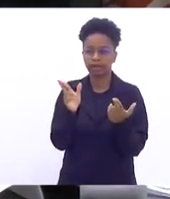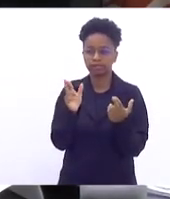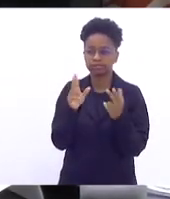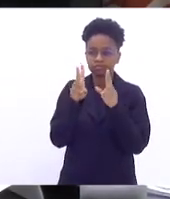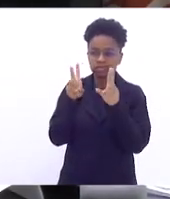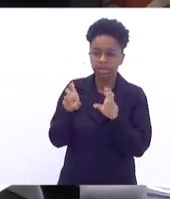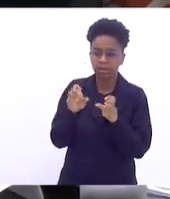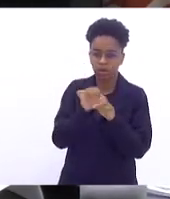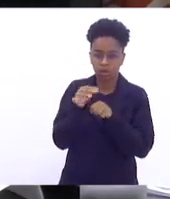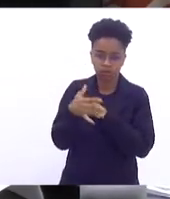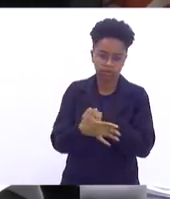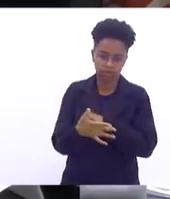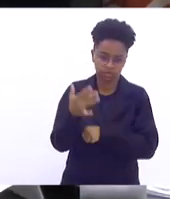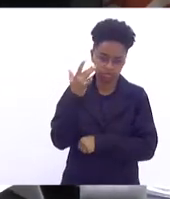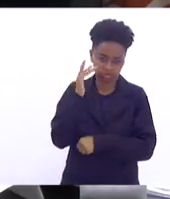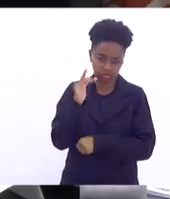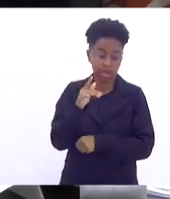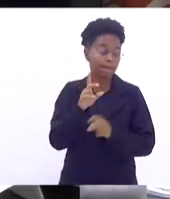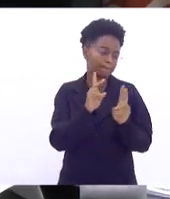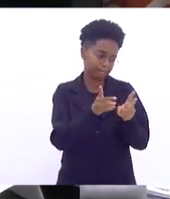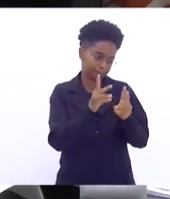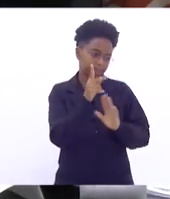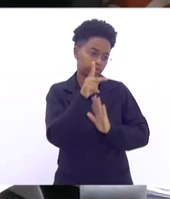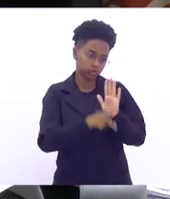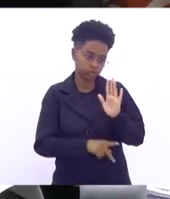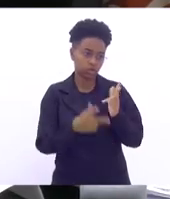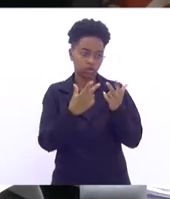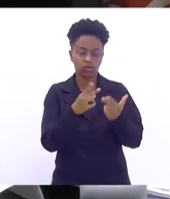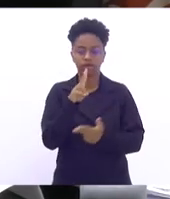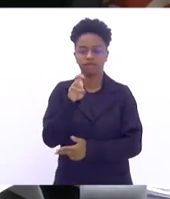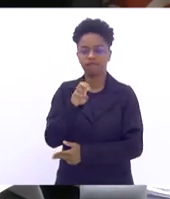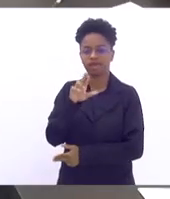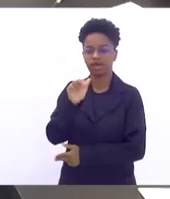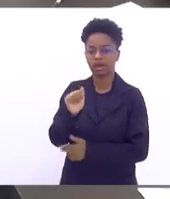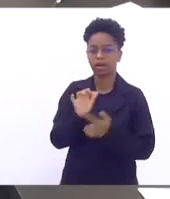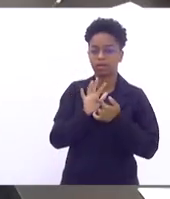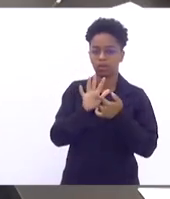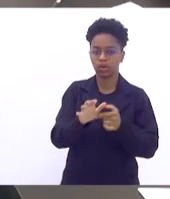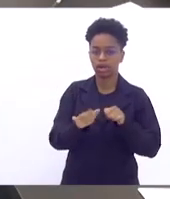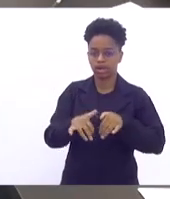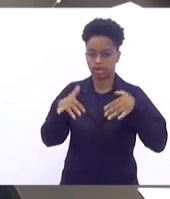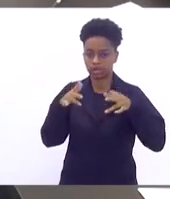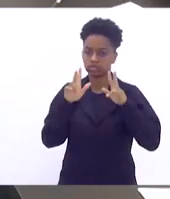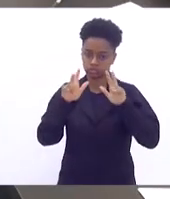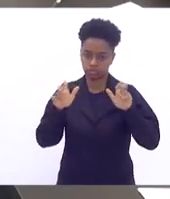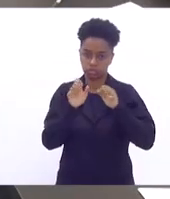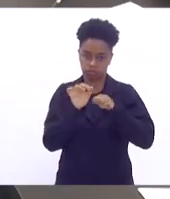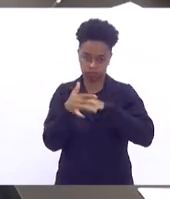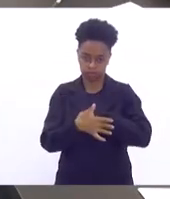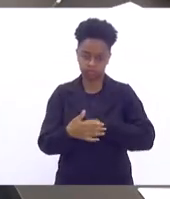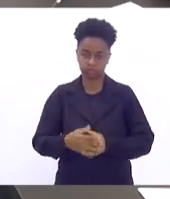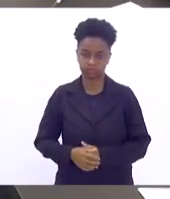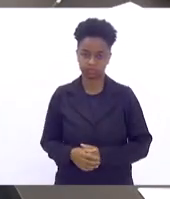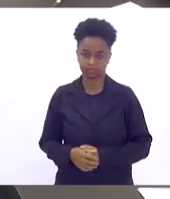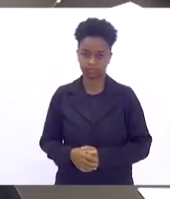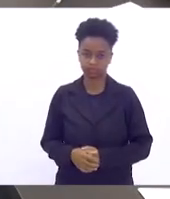cor vídeo talvez é exatamente o mesmo projeto que é deputada Viera apresentou na Câmara É sobre o convite obrigado